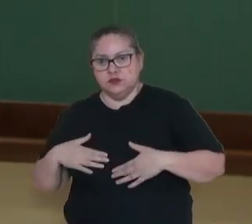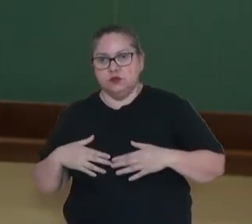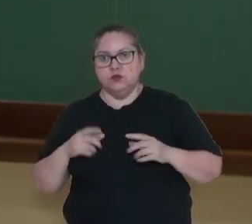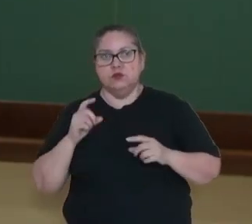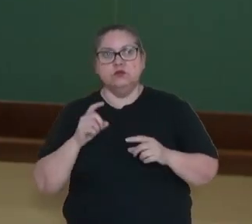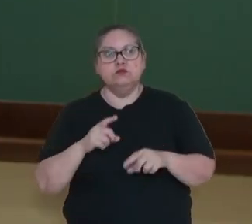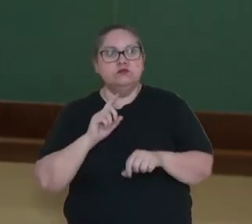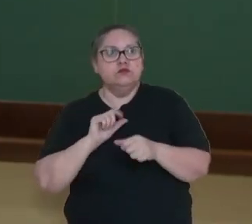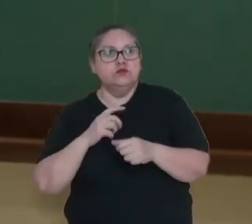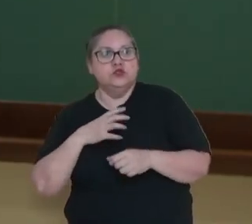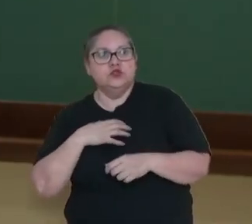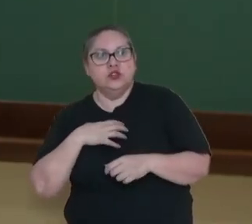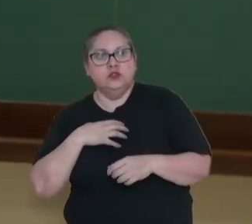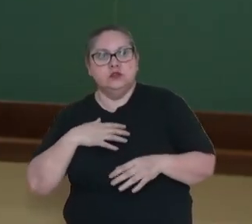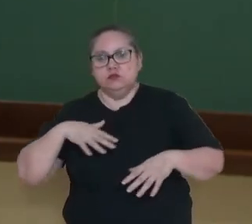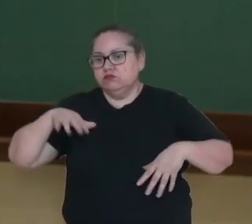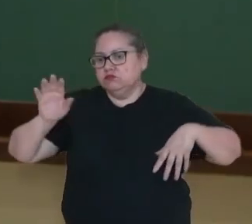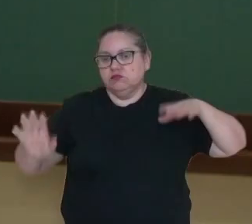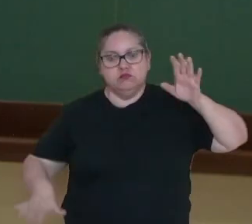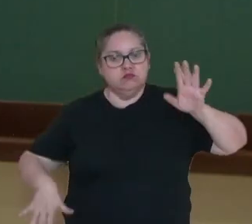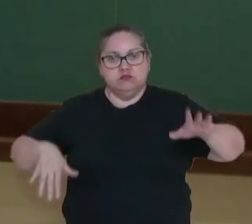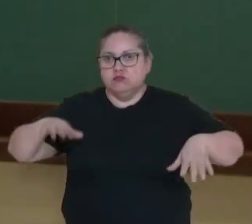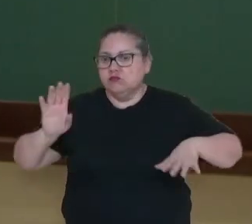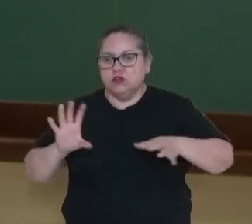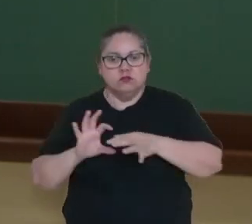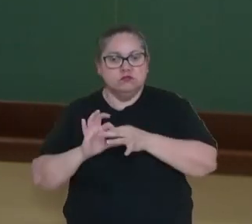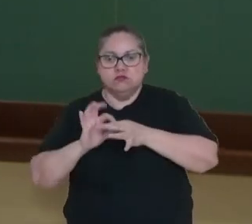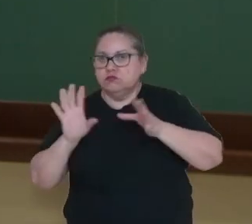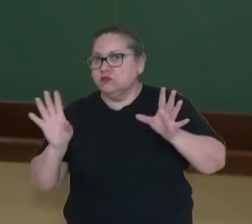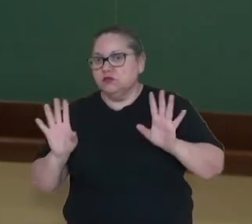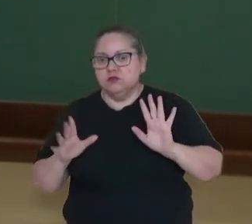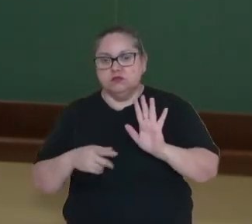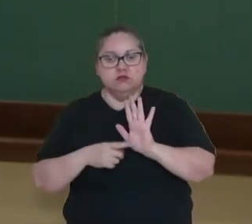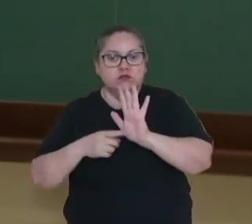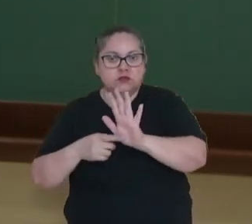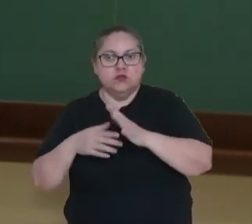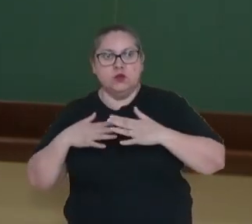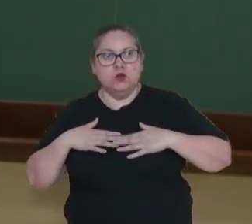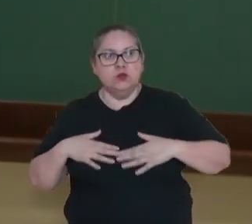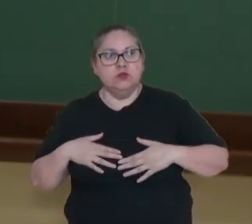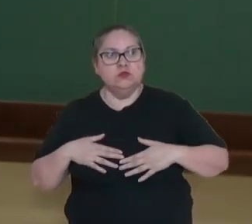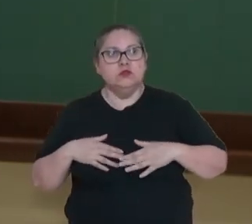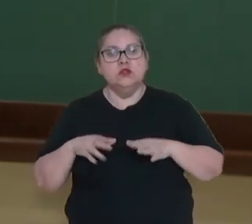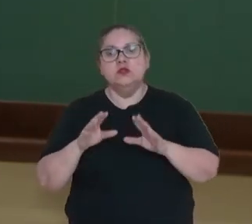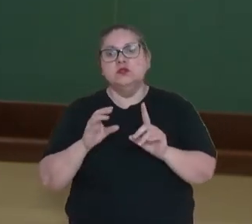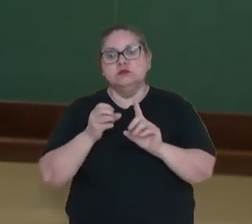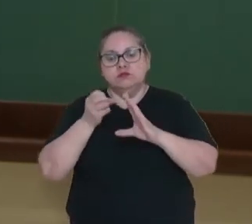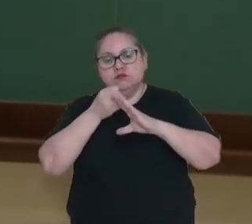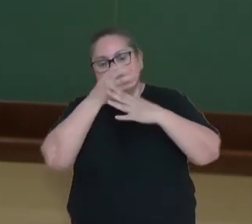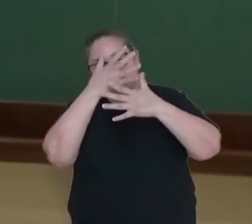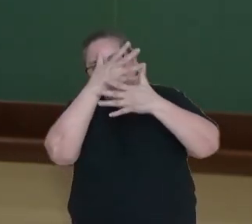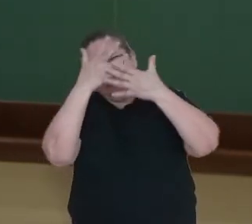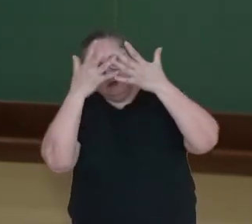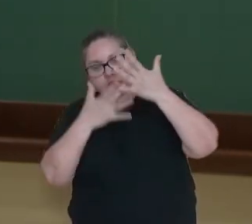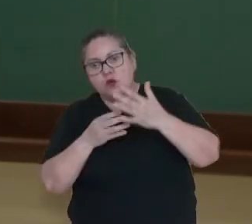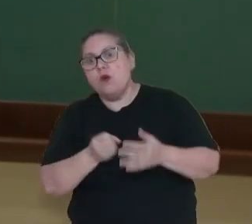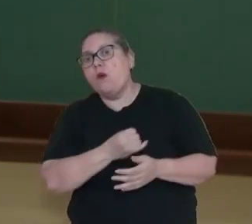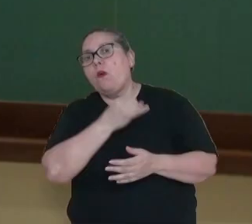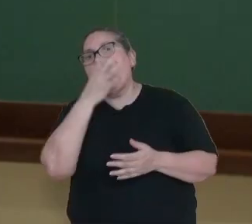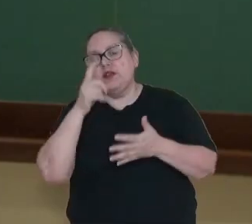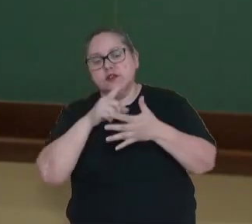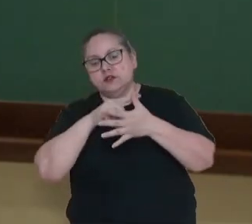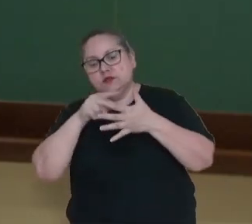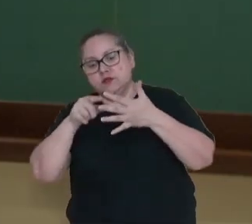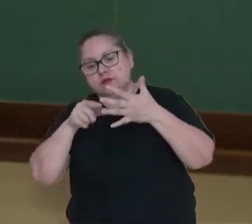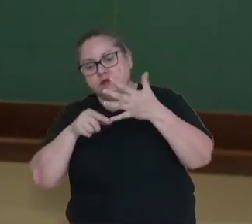é a maneira involuntária do nosso corpo se manifestar, tá? E são os elementos, quais são os elementos